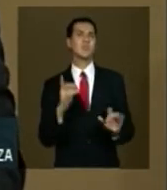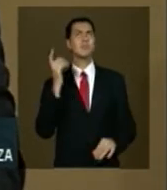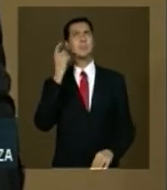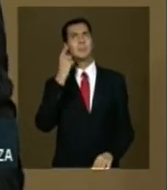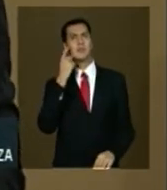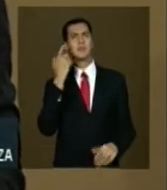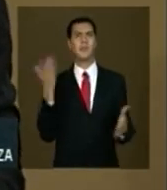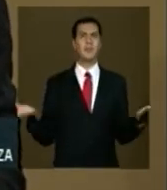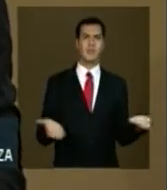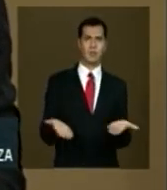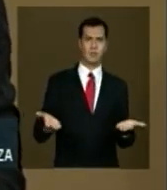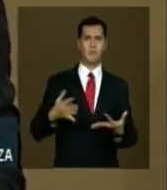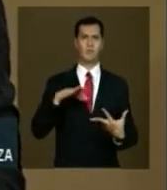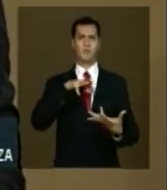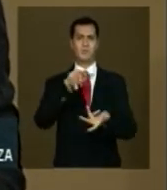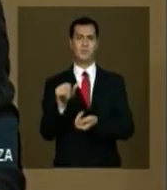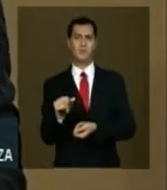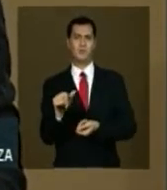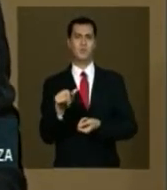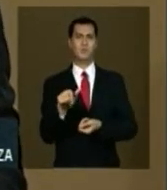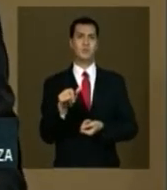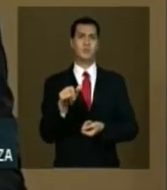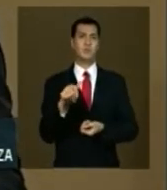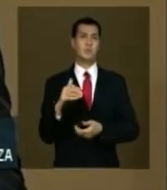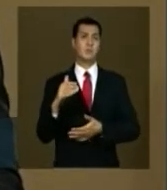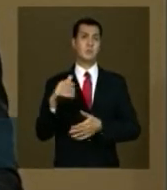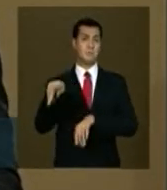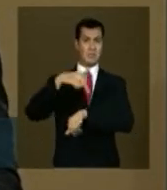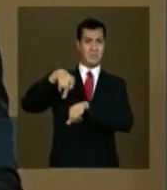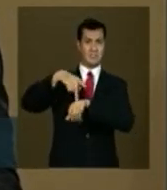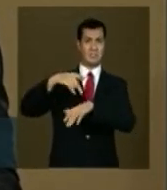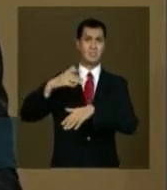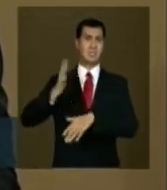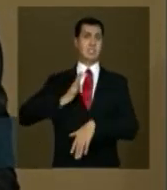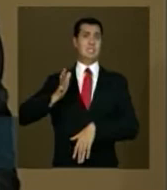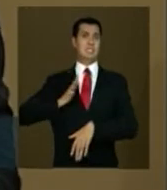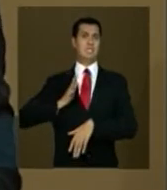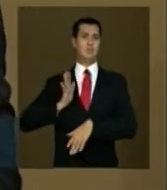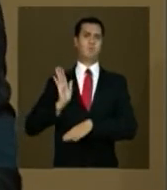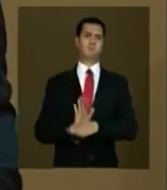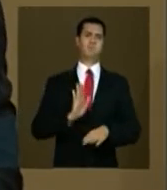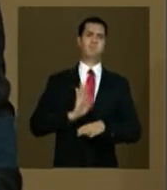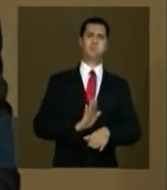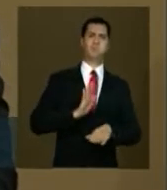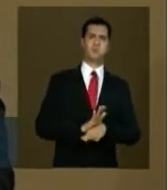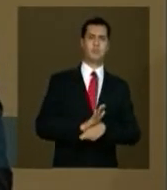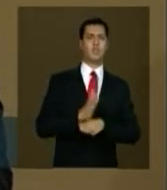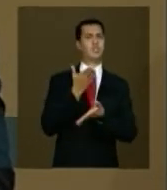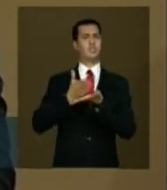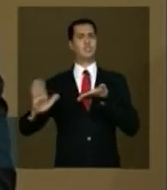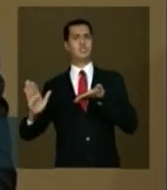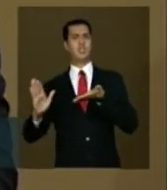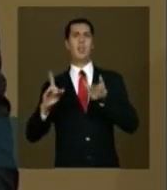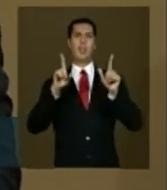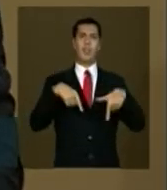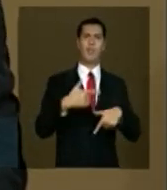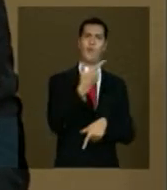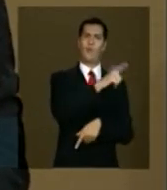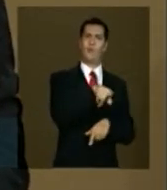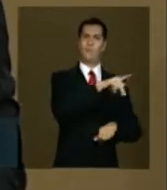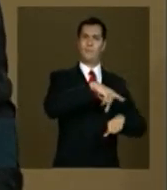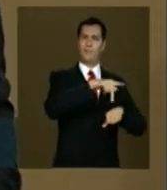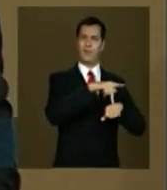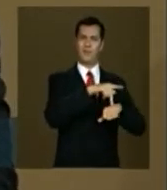desenvolvido por países em desenvolvimento como provedores de ajuda oficial a cooperação sul-sul pressupõe uma